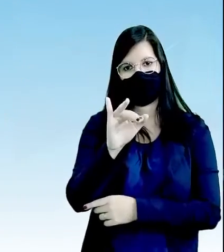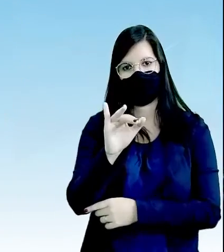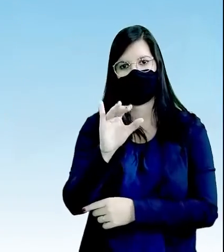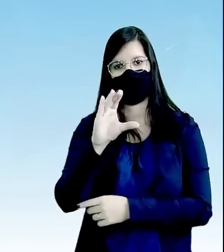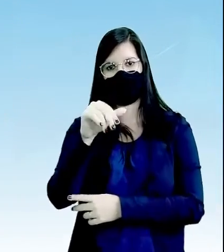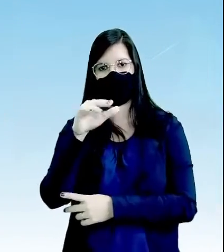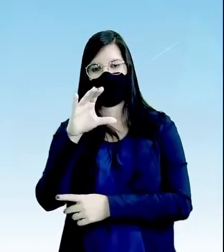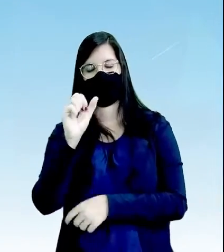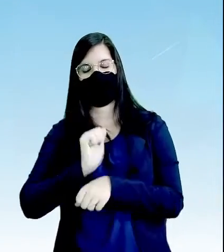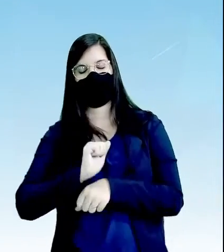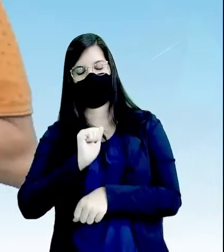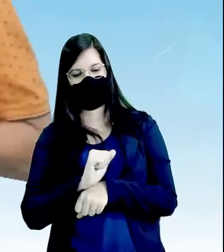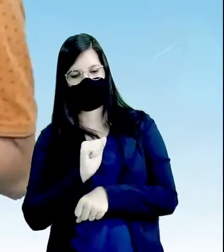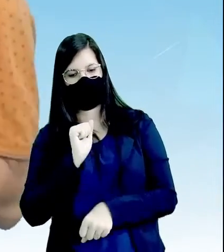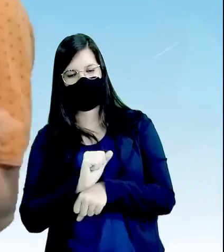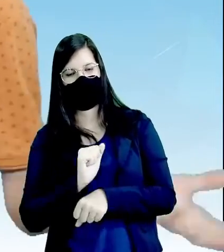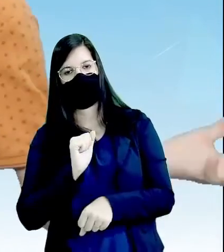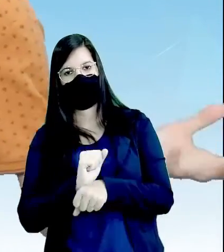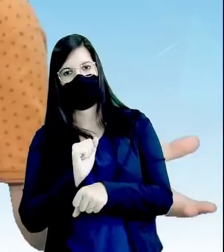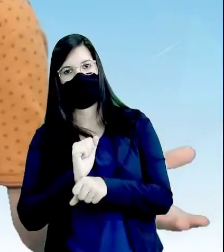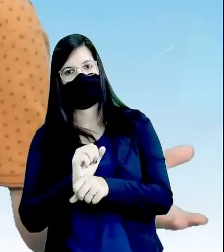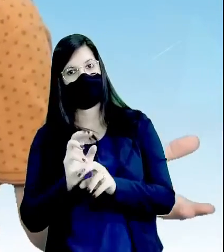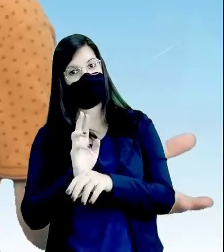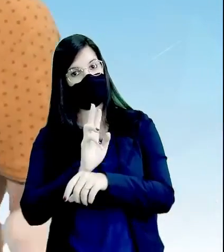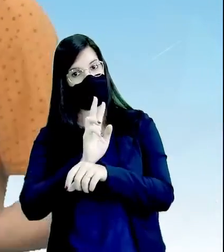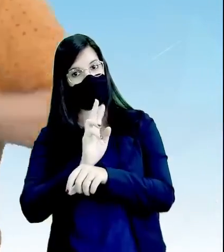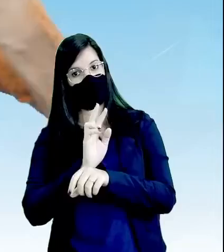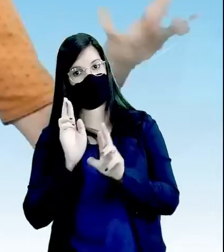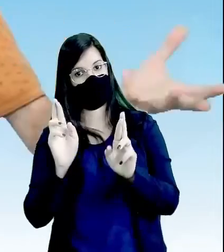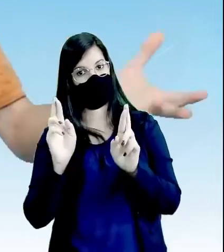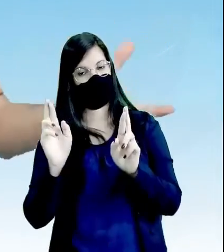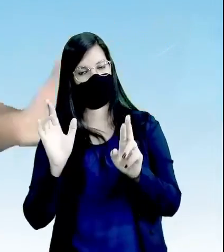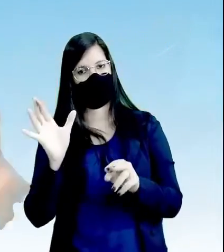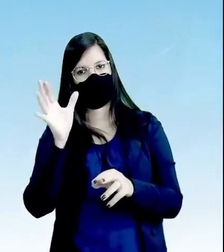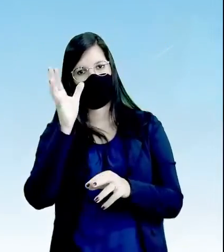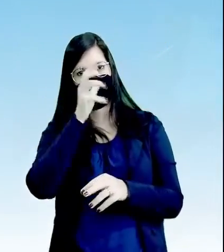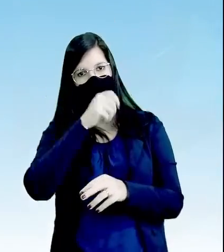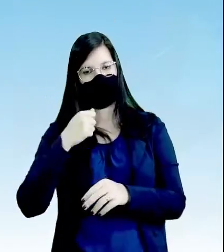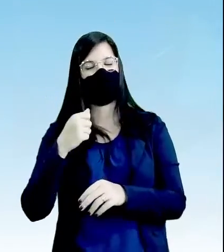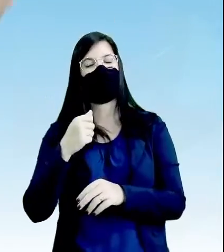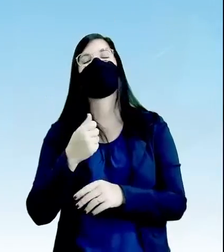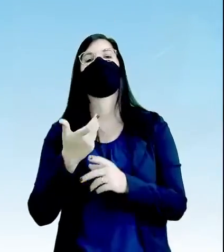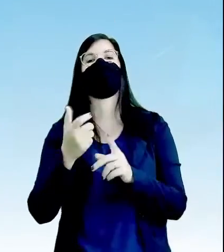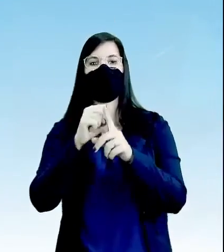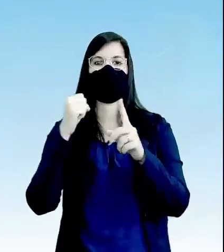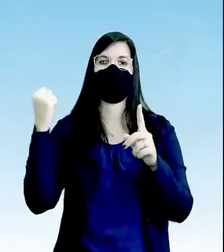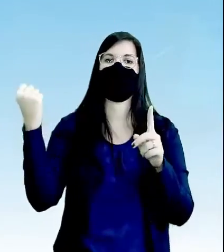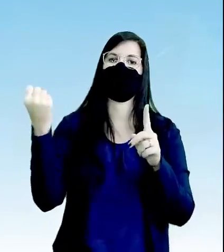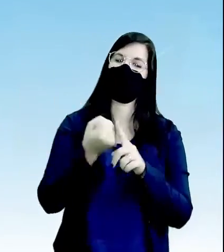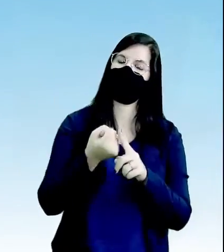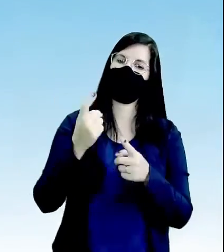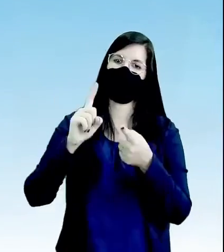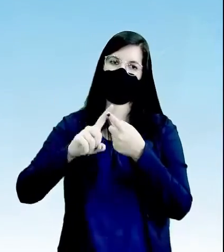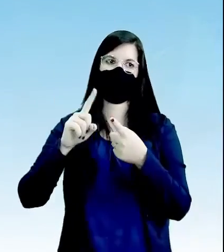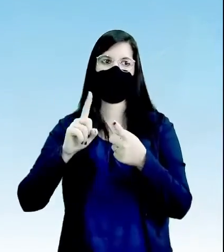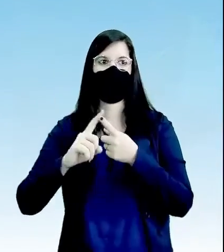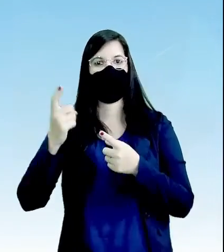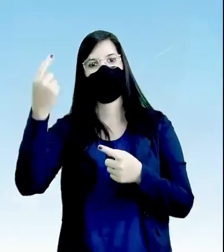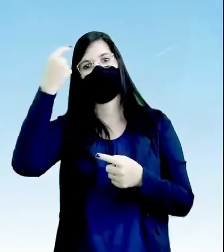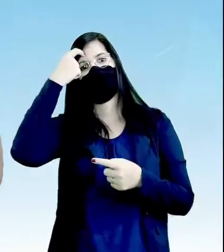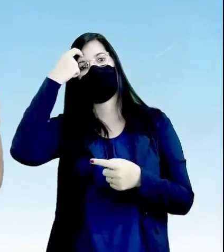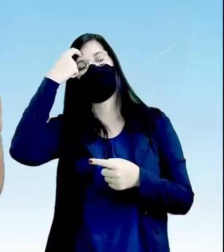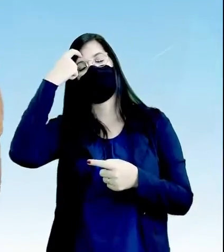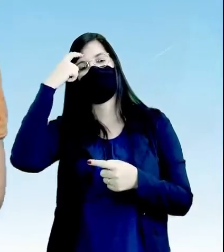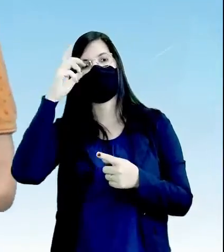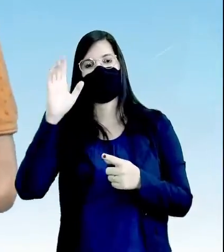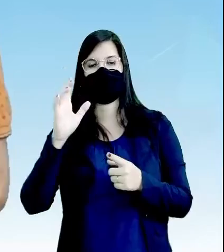acontecer, inclusive com esperança de se salvar. E a sociedade também, né? Com esperança, porque, inclusive, quando foi